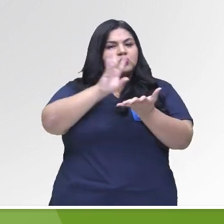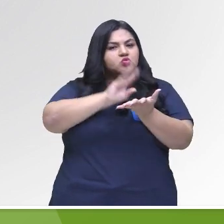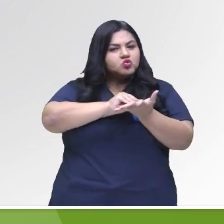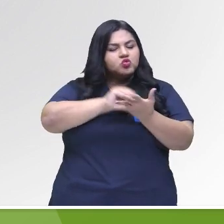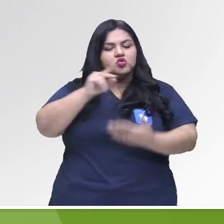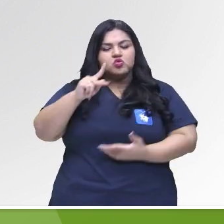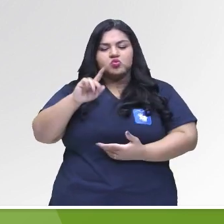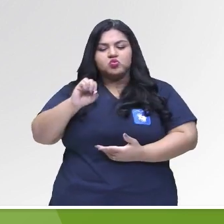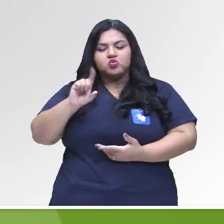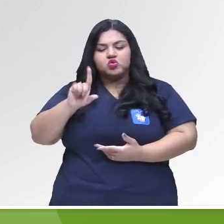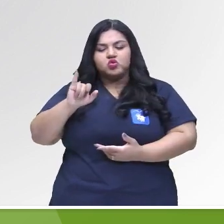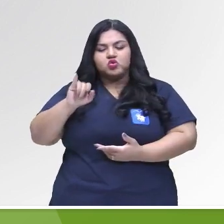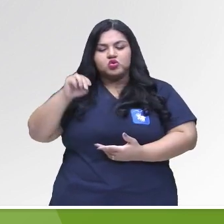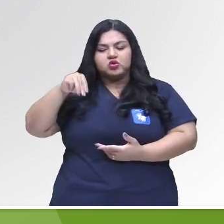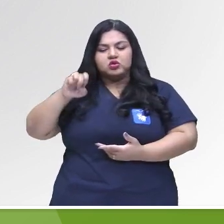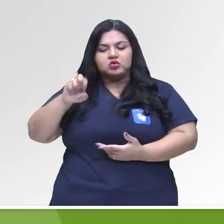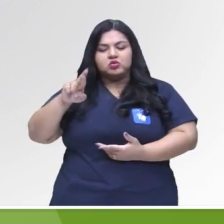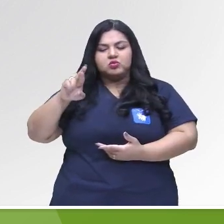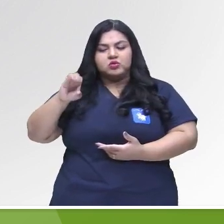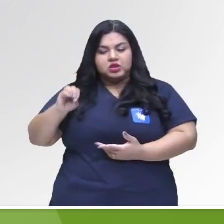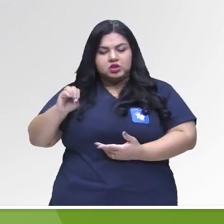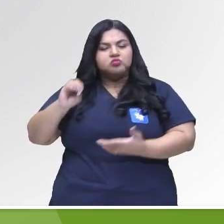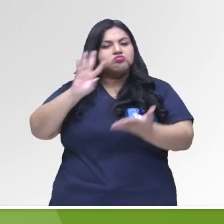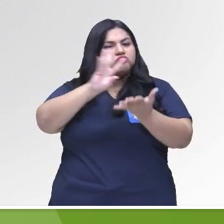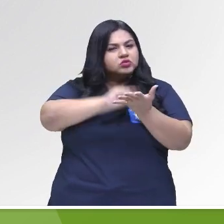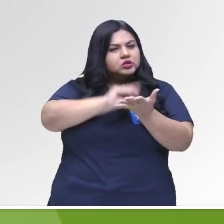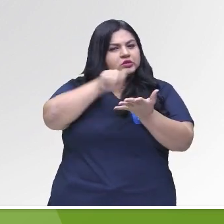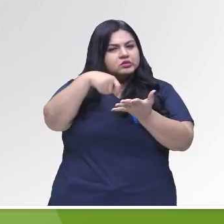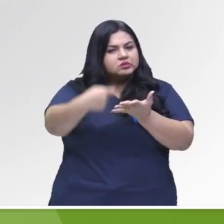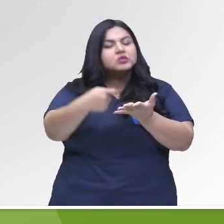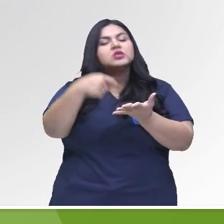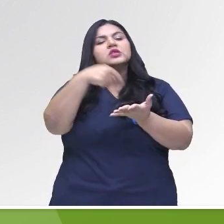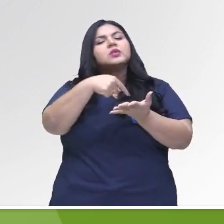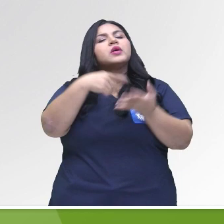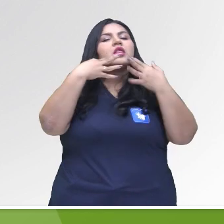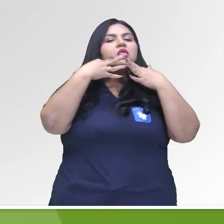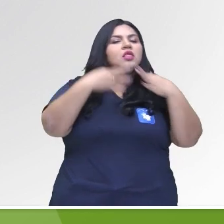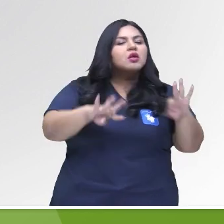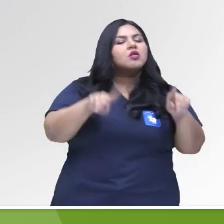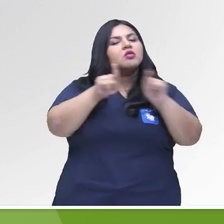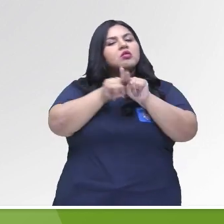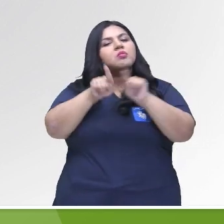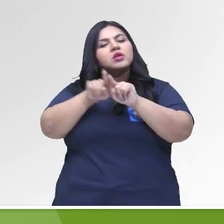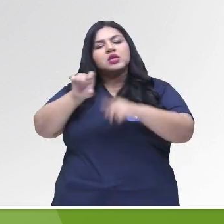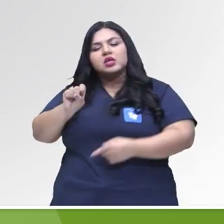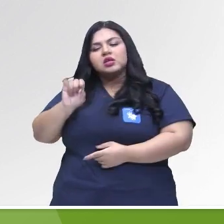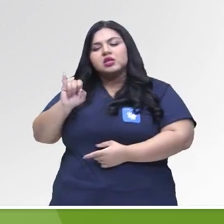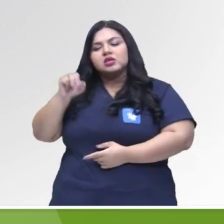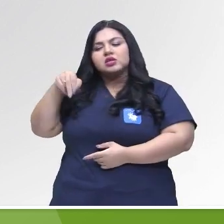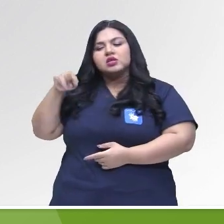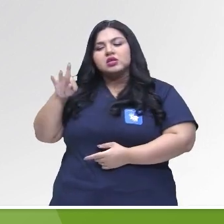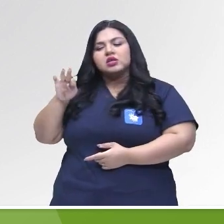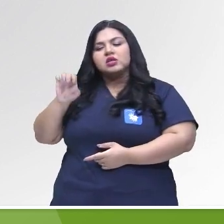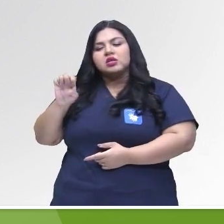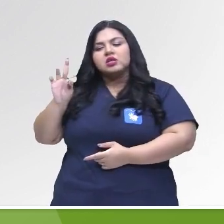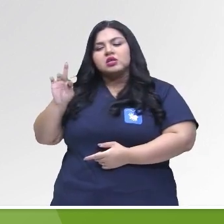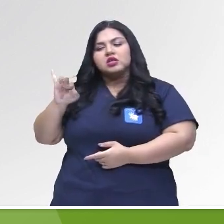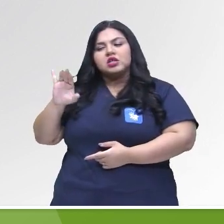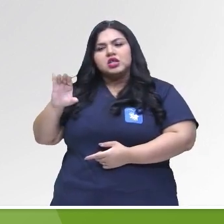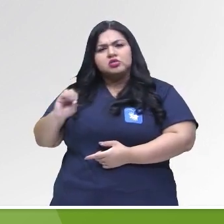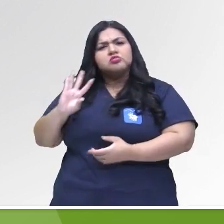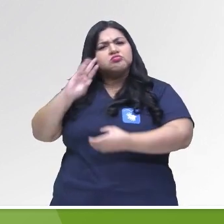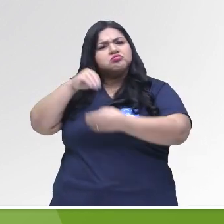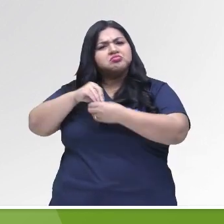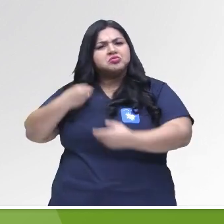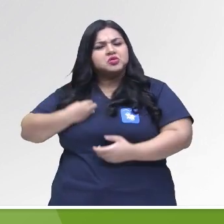gente vai tratar de polímeros sintéticos, também de polímeros naturais, que, fazem parte do nosso cotidiano. Nessa unidade